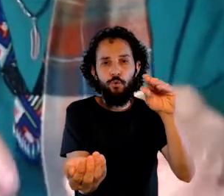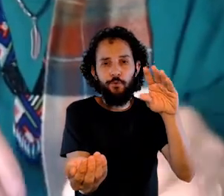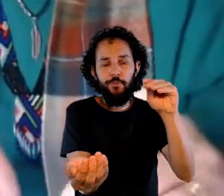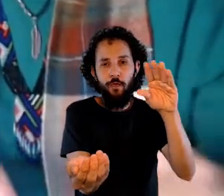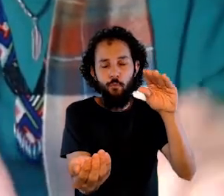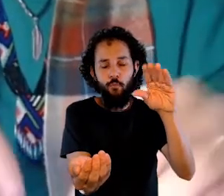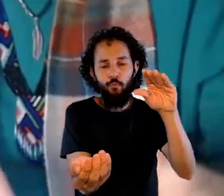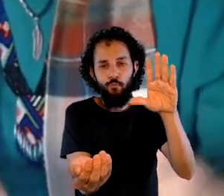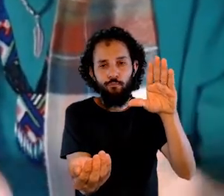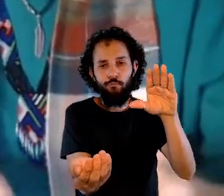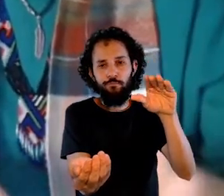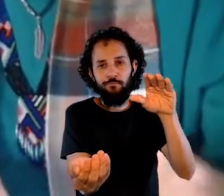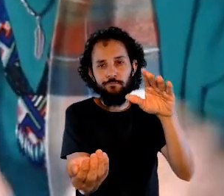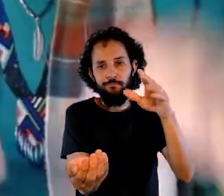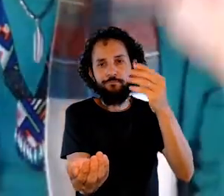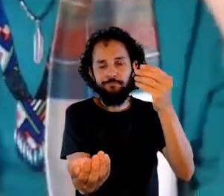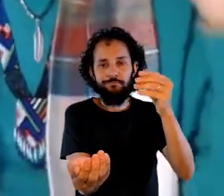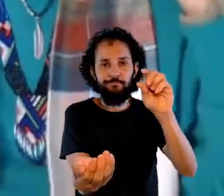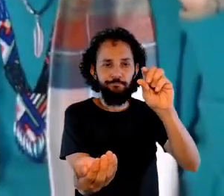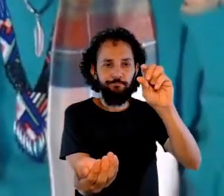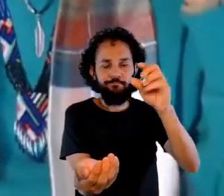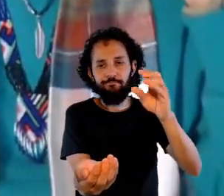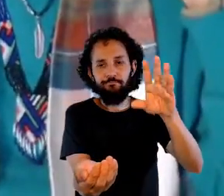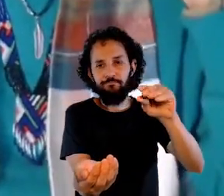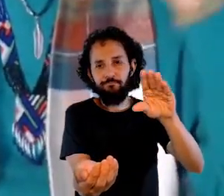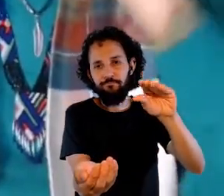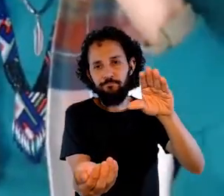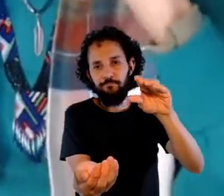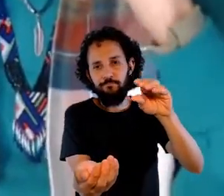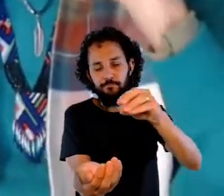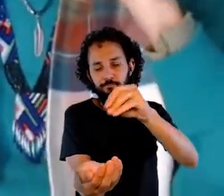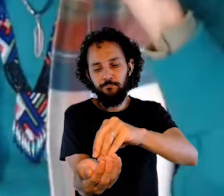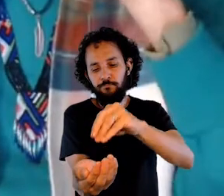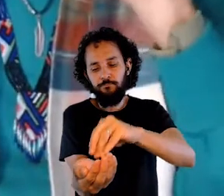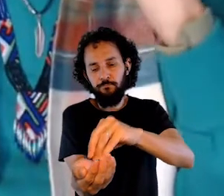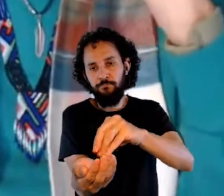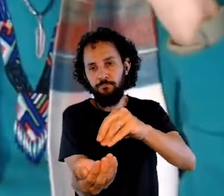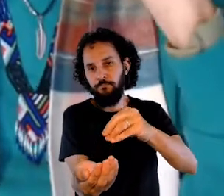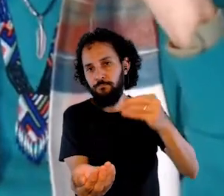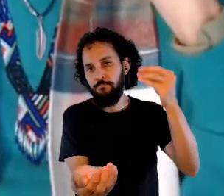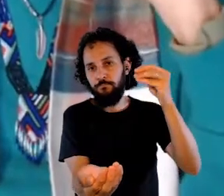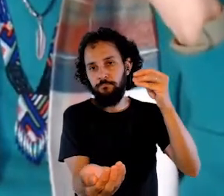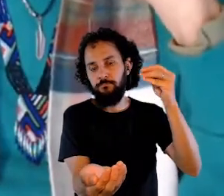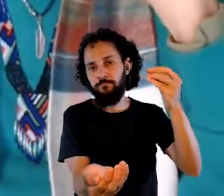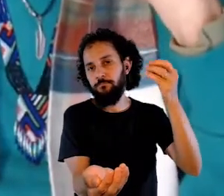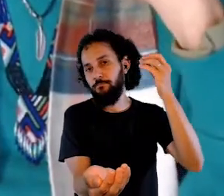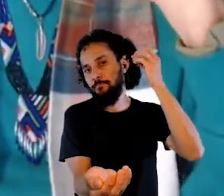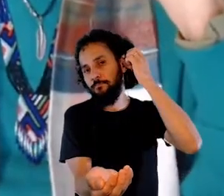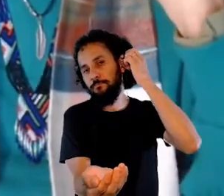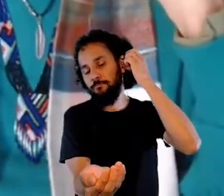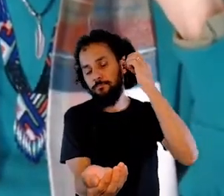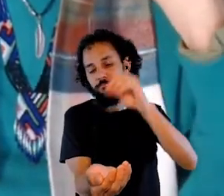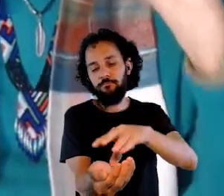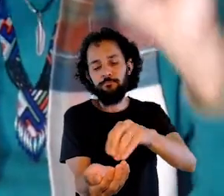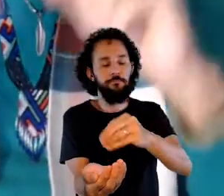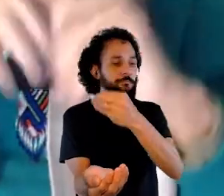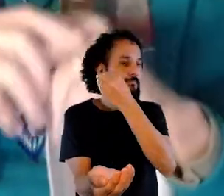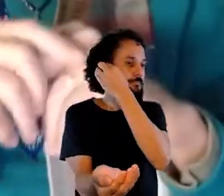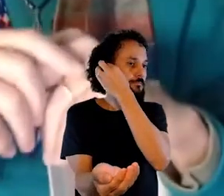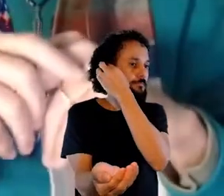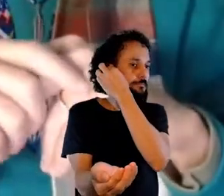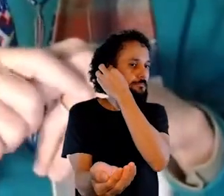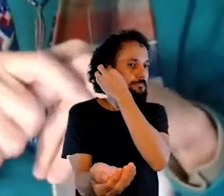morninho, assim, na gordura, molhou o algodão, colocou umas gotinhas no meu ouvido e tapou, né? Uma tapadinha